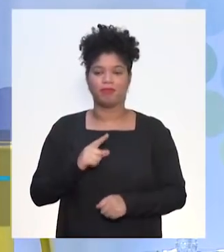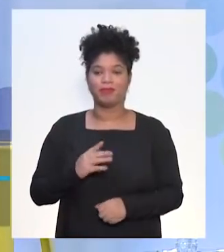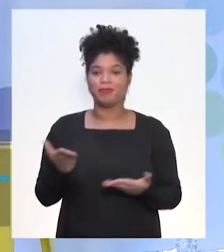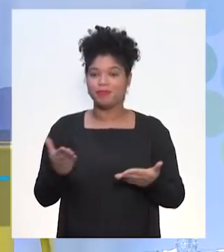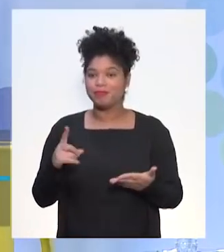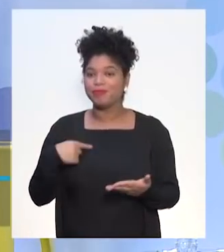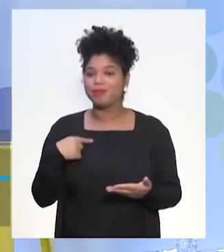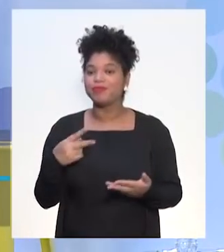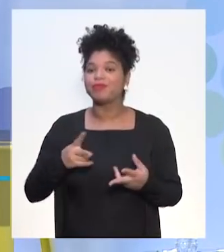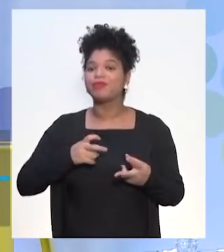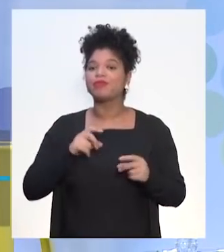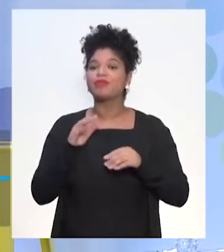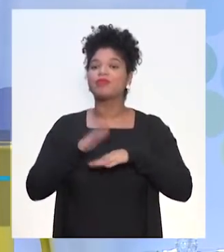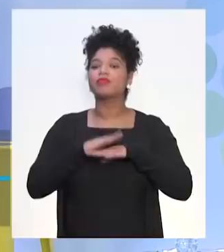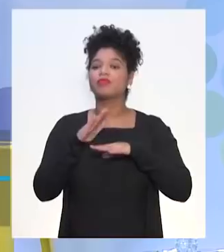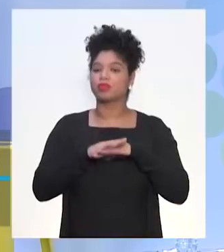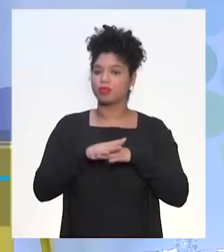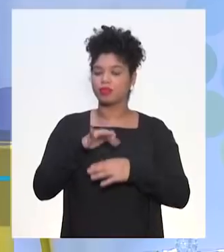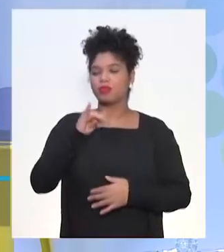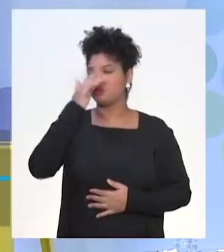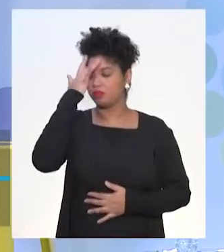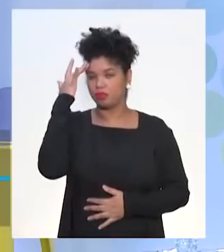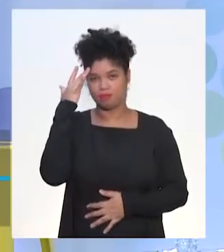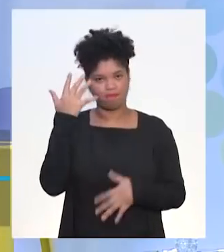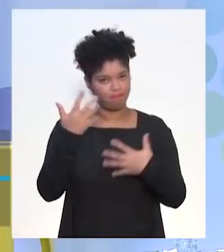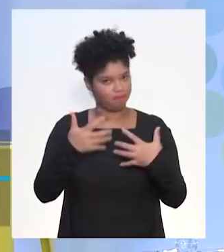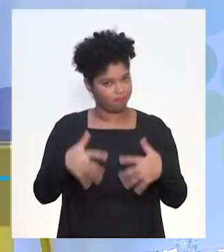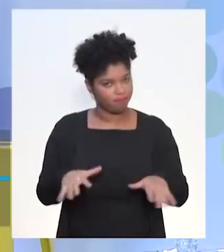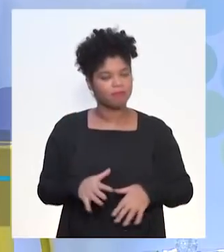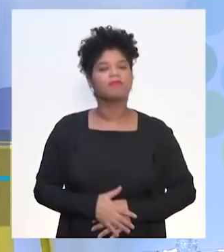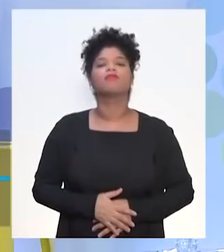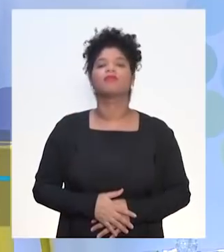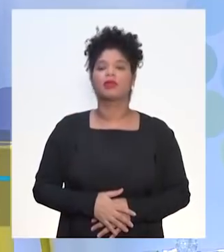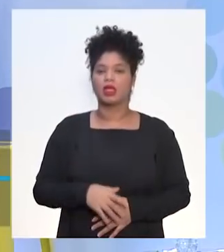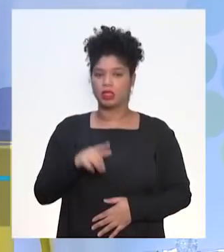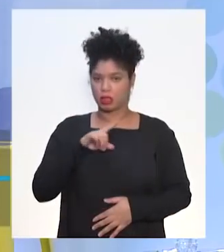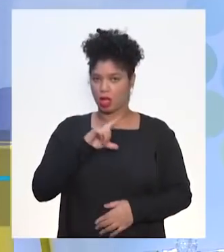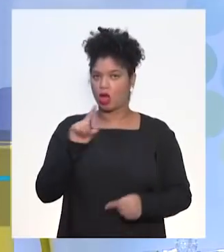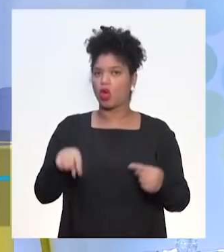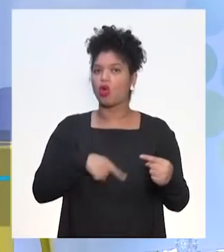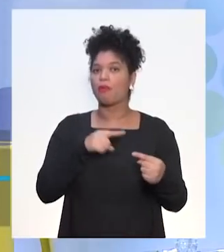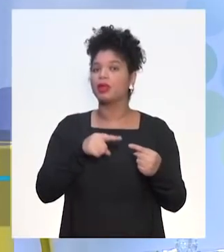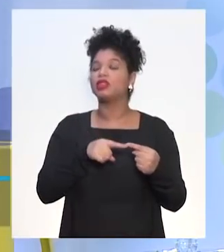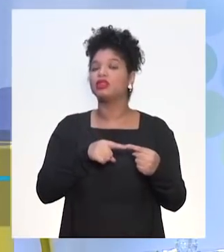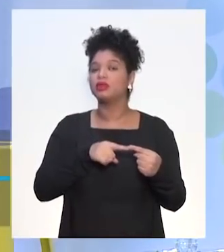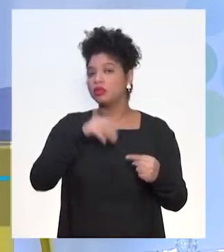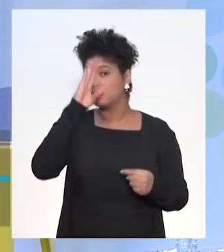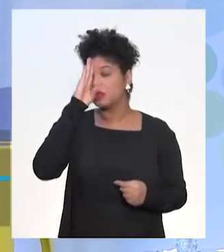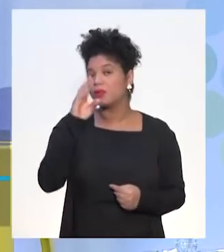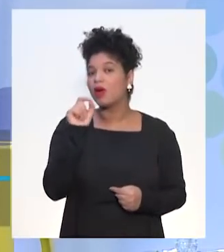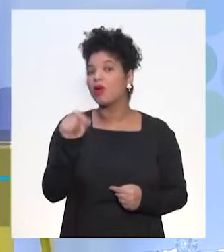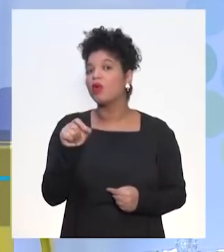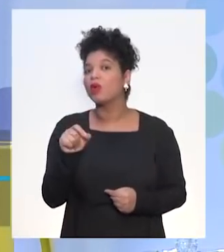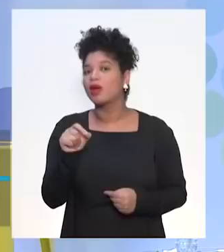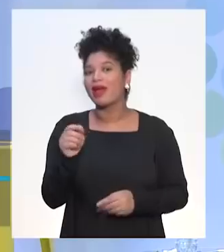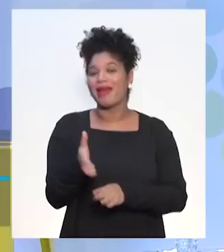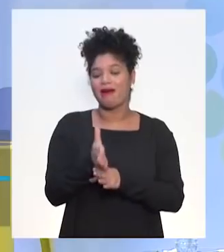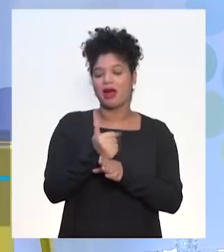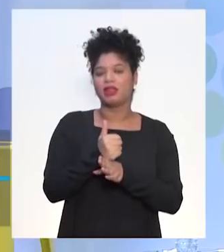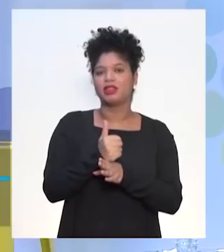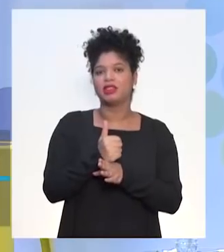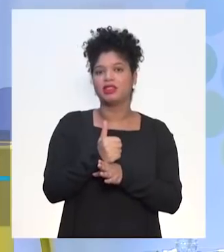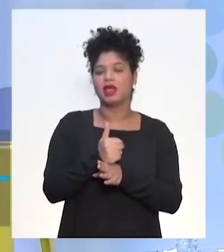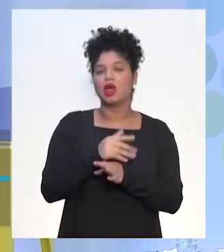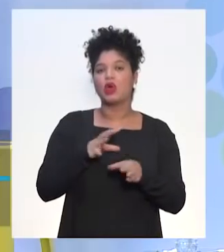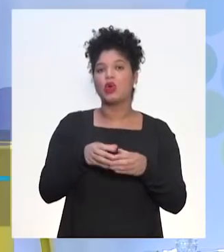que de um jeito ou de outro, mesmo não querendo, mesmo de forma indireta, ela acabou antecipando um